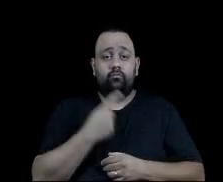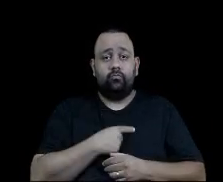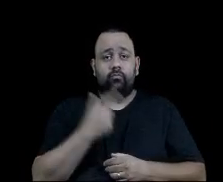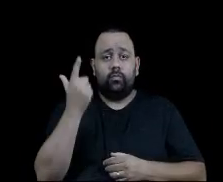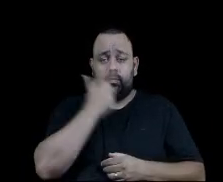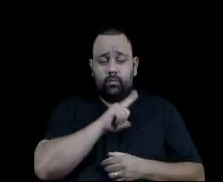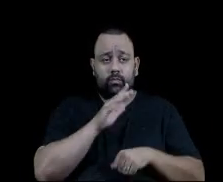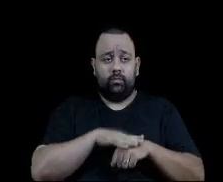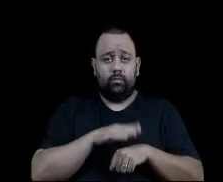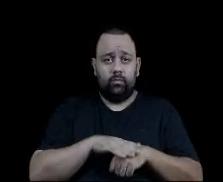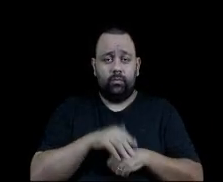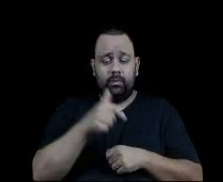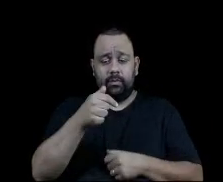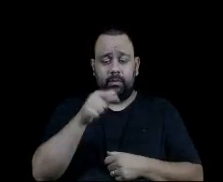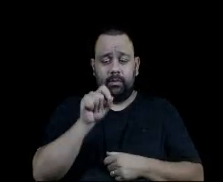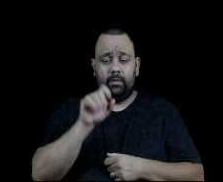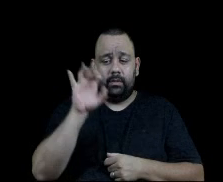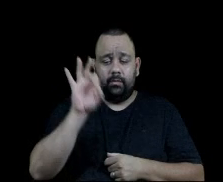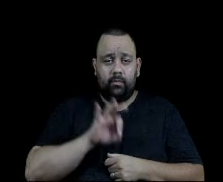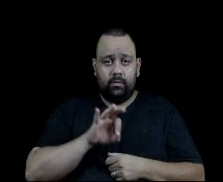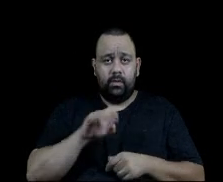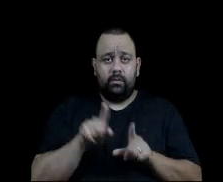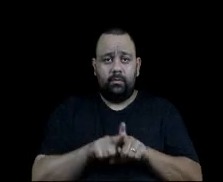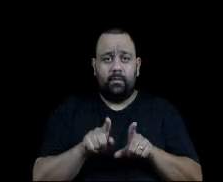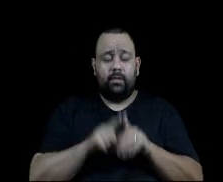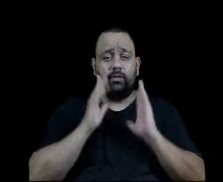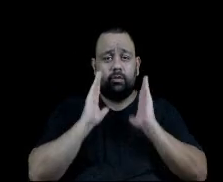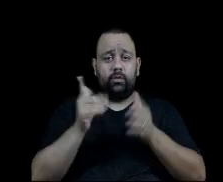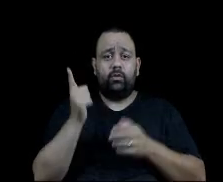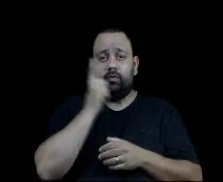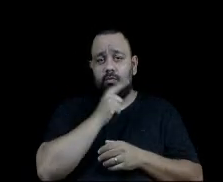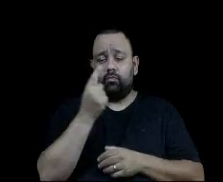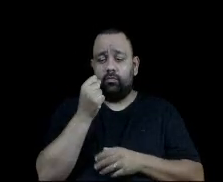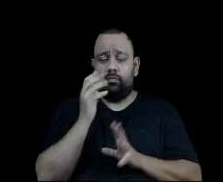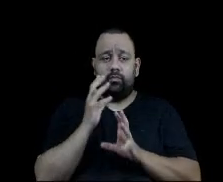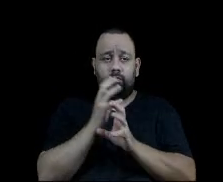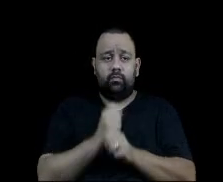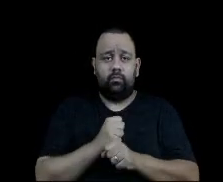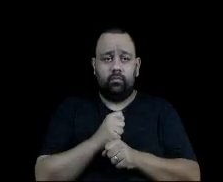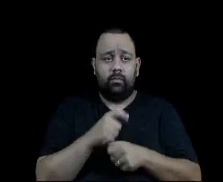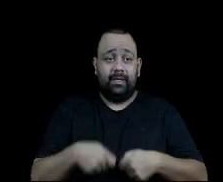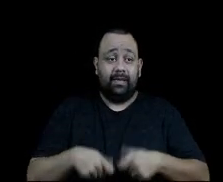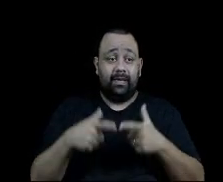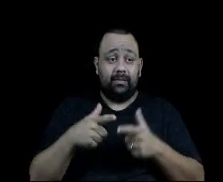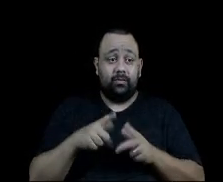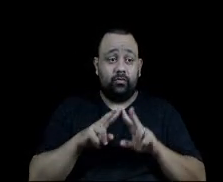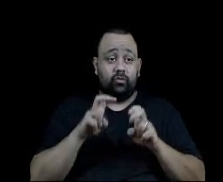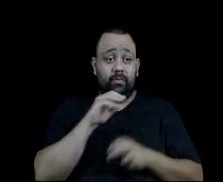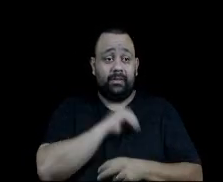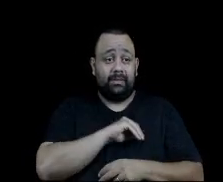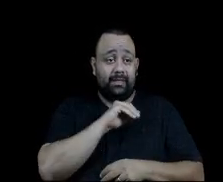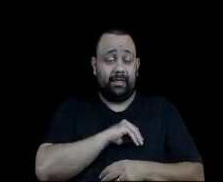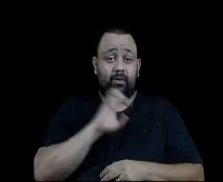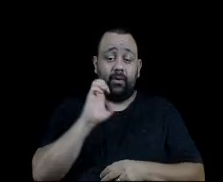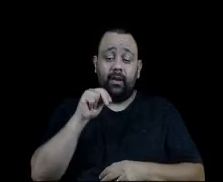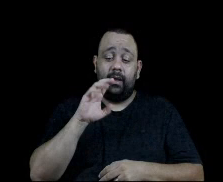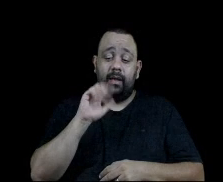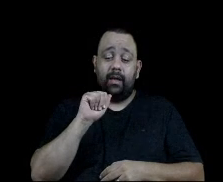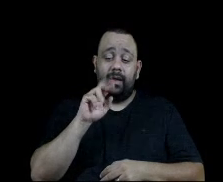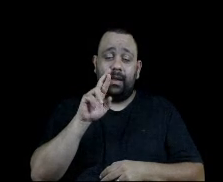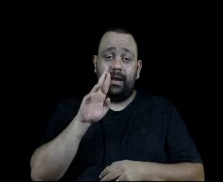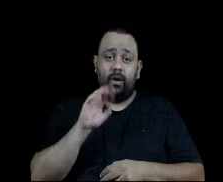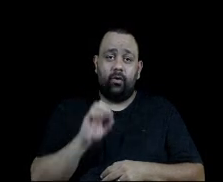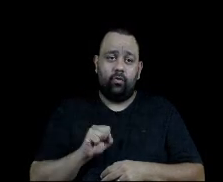Então, a gente também atingiu a questão dos 70% do recurso gasto com salários